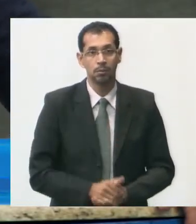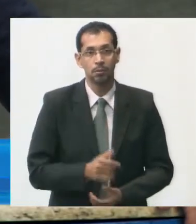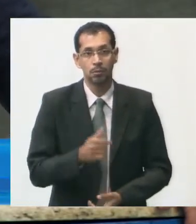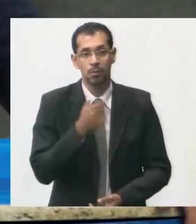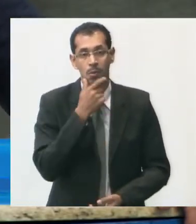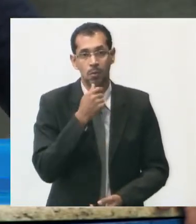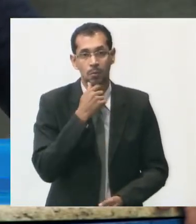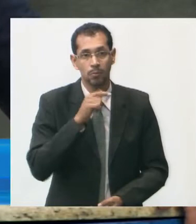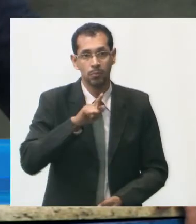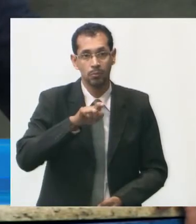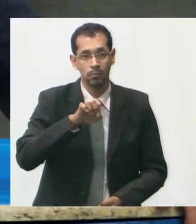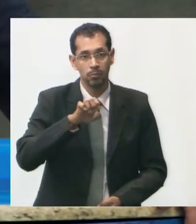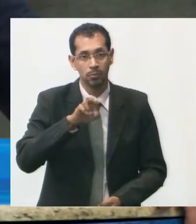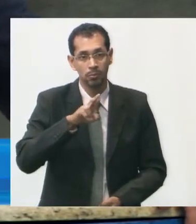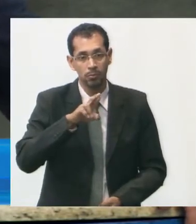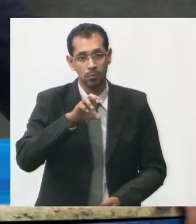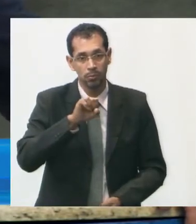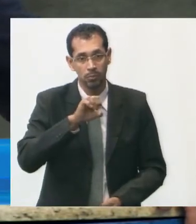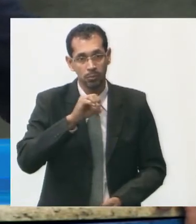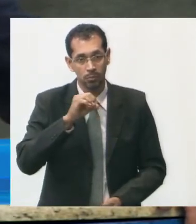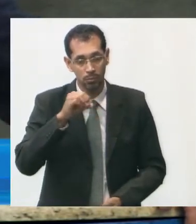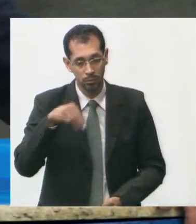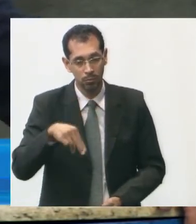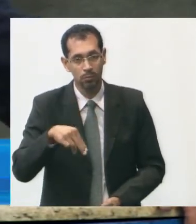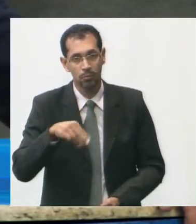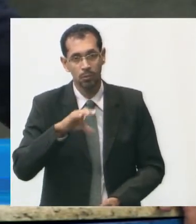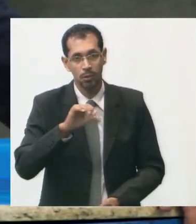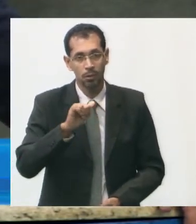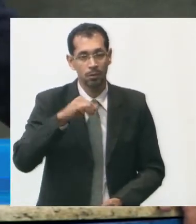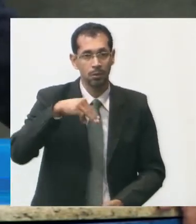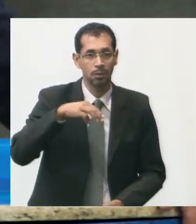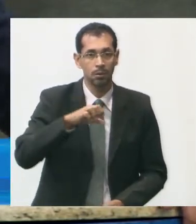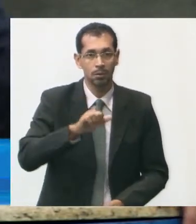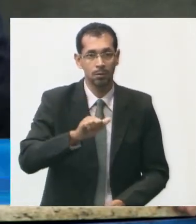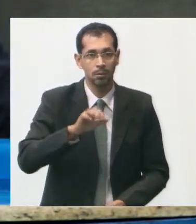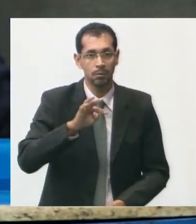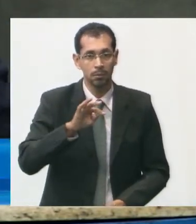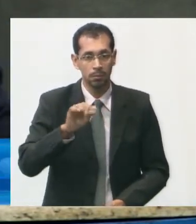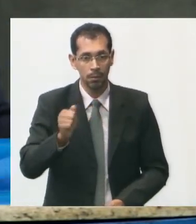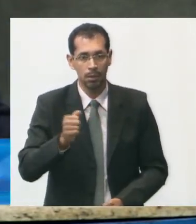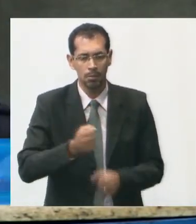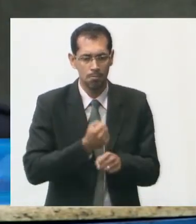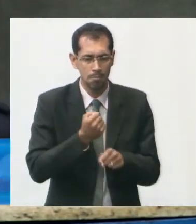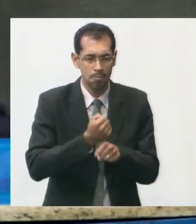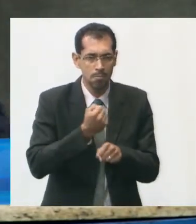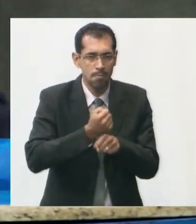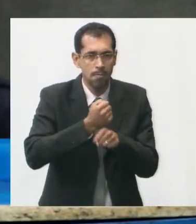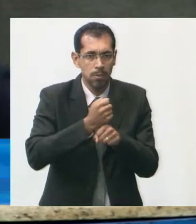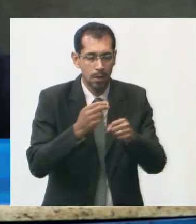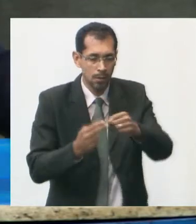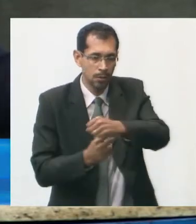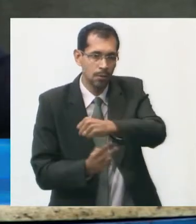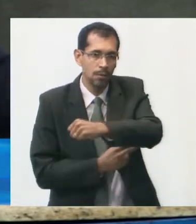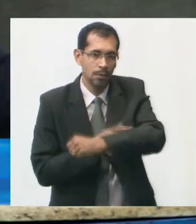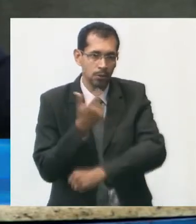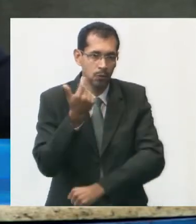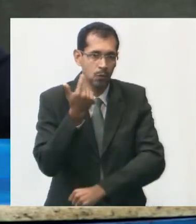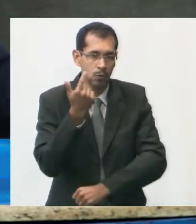iniciou-se a obra, na verdade, em 79, ali da segunda ponte, em 86, durante o governo Gerson